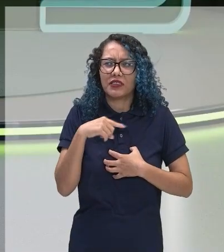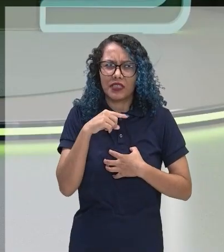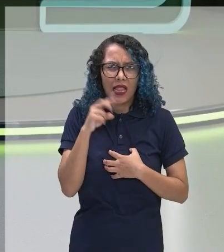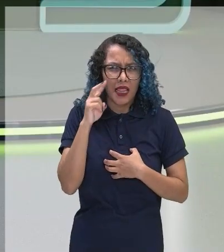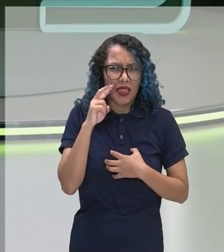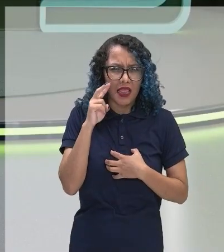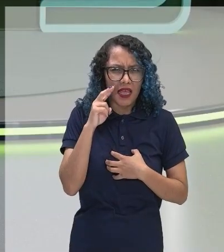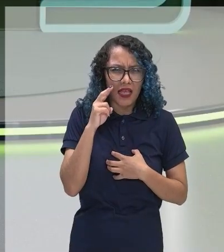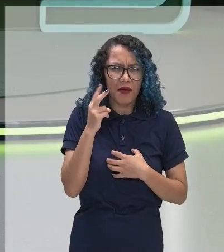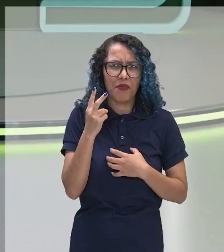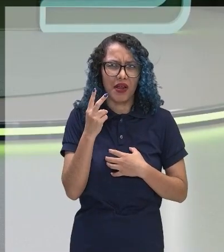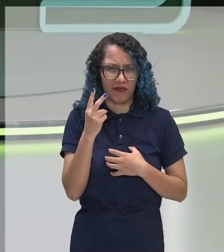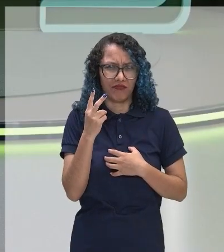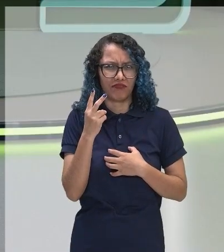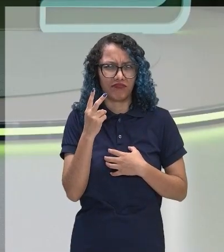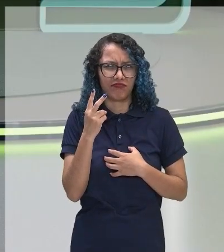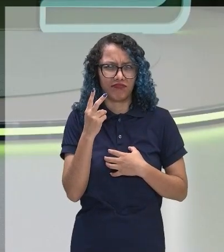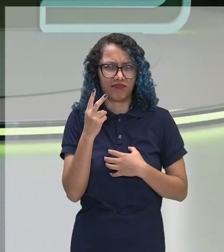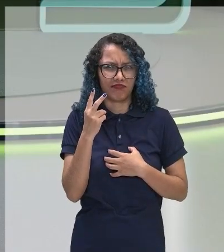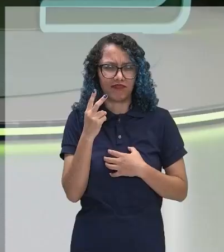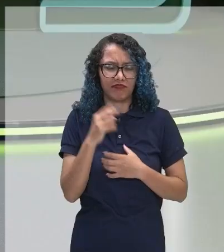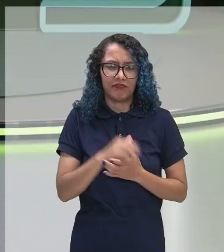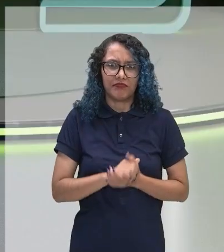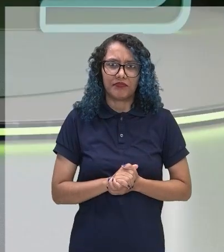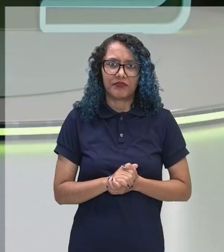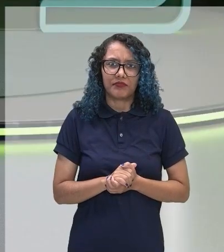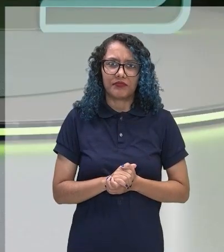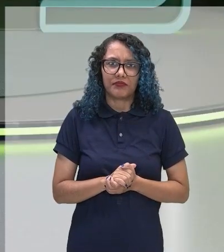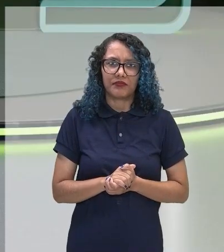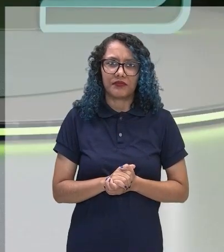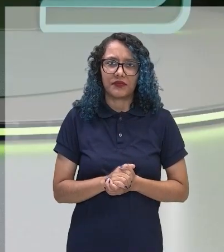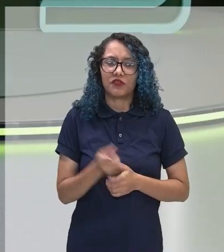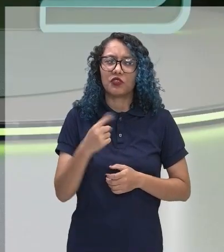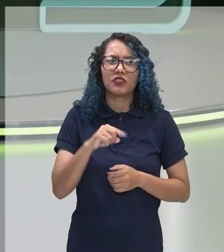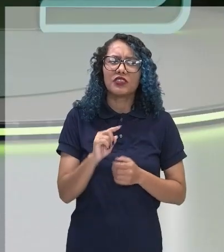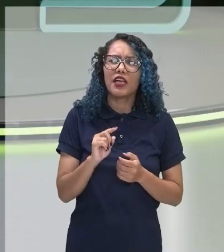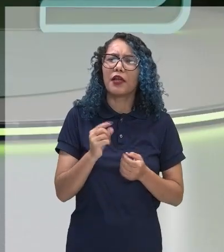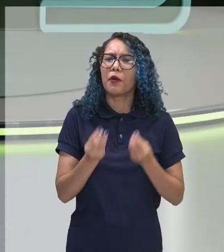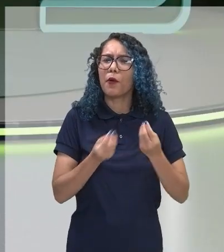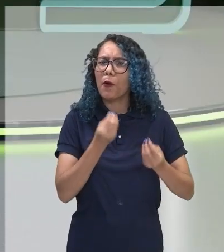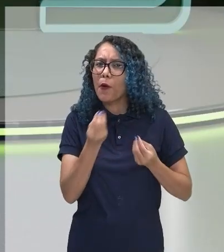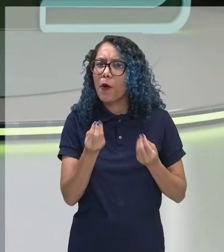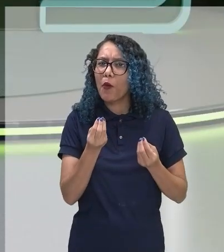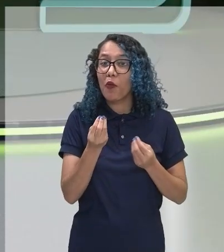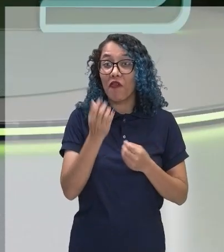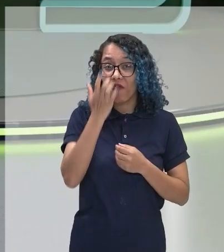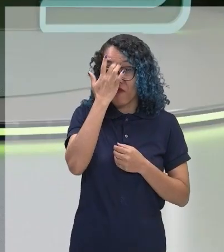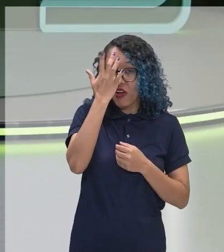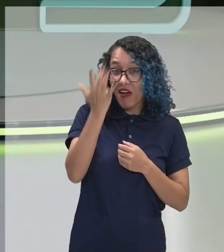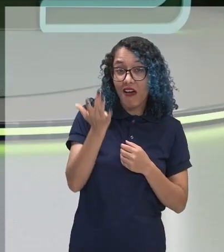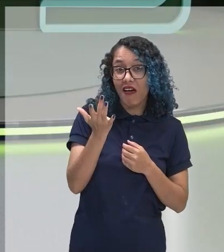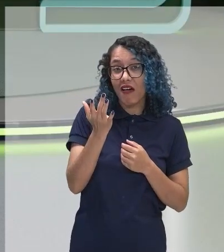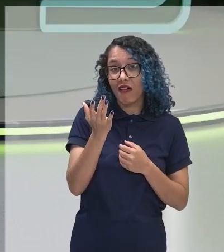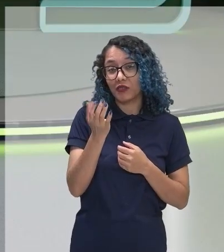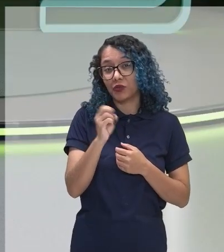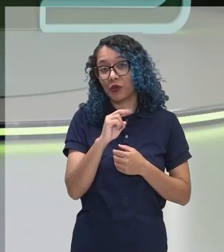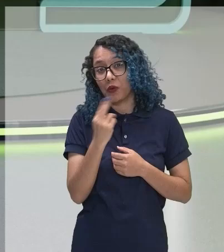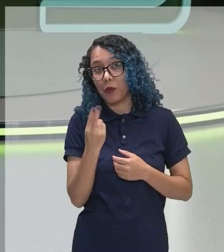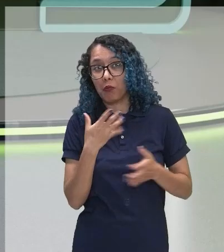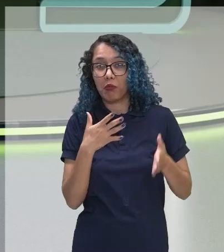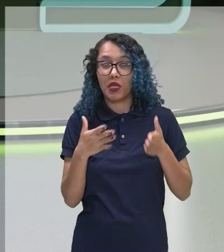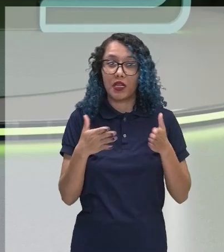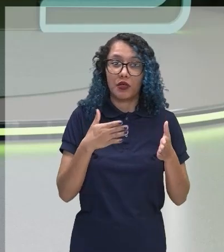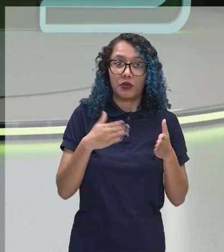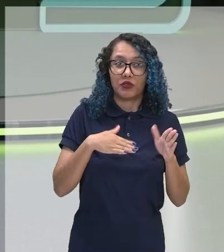aí com essas cenas? Como é que foi para você passar por tudo isso, né? Será que foi fácil? Será que foi uma etapa ali